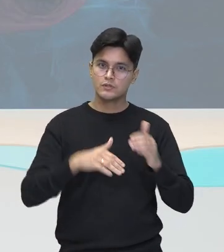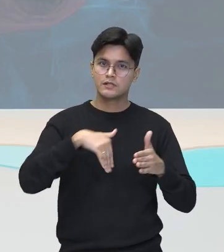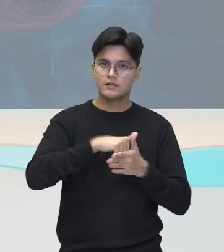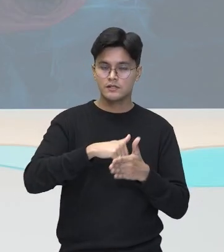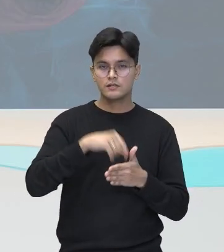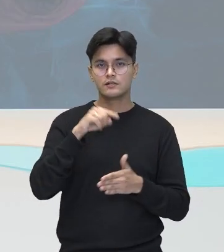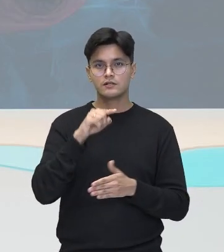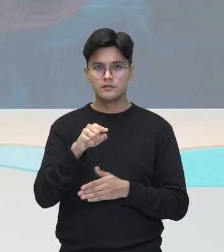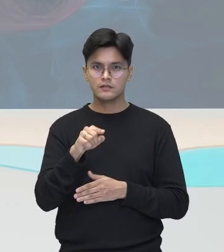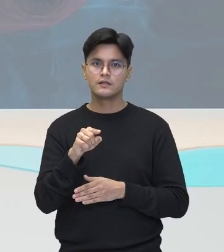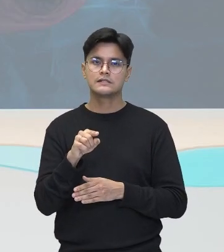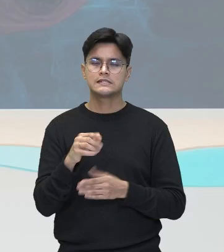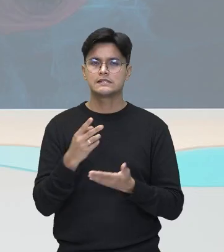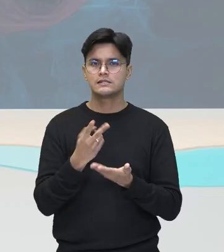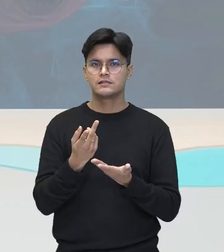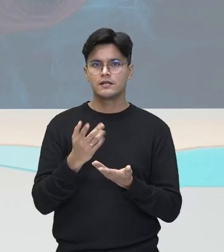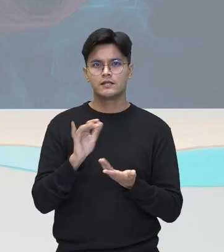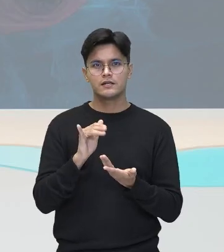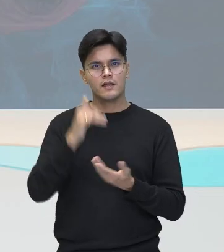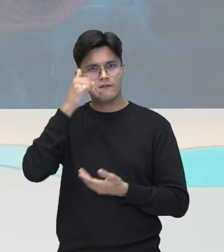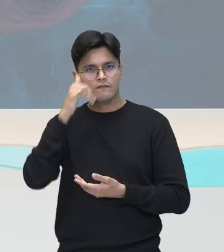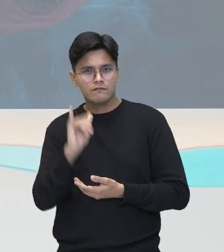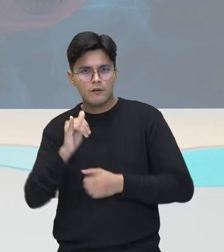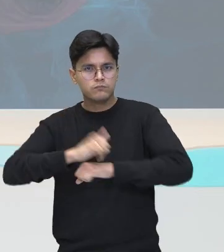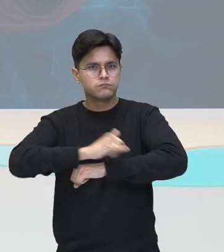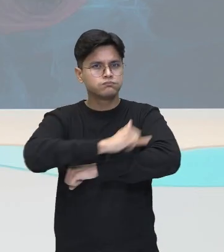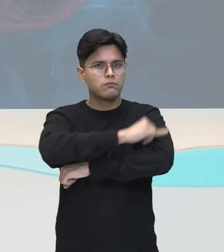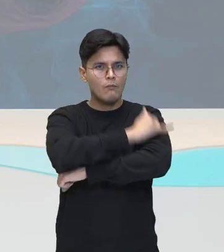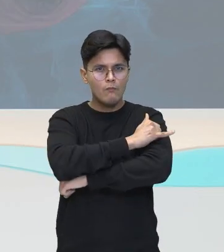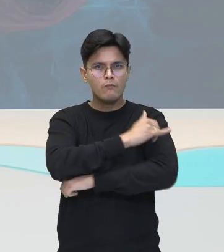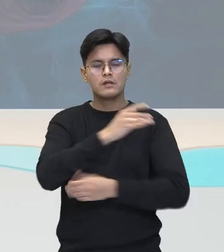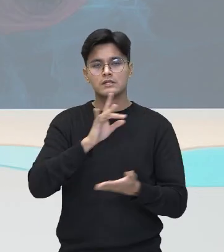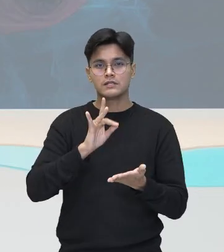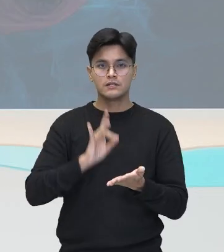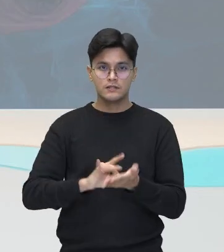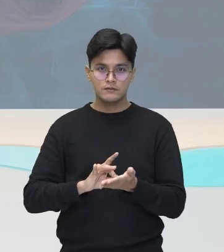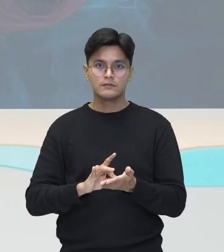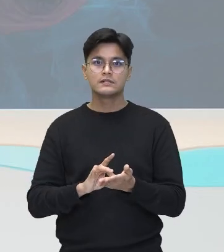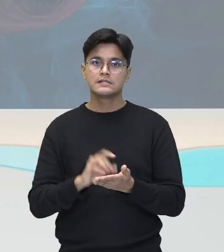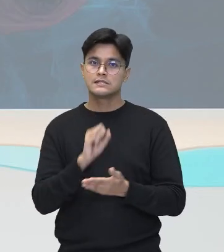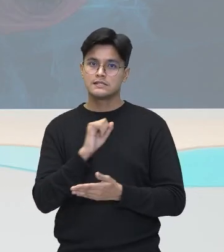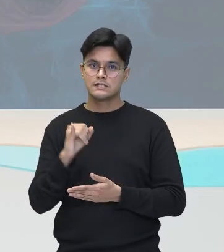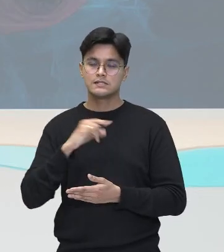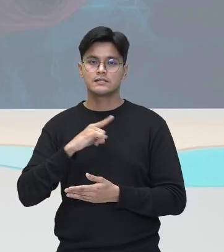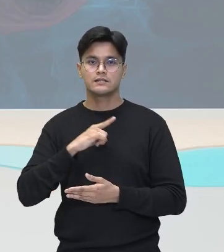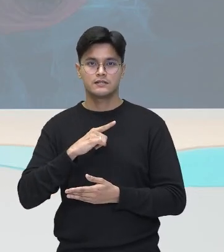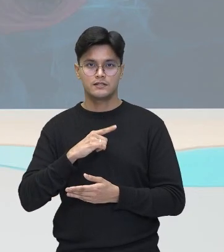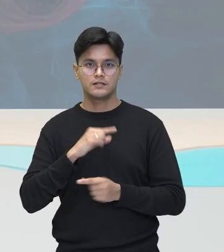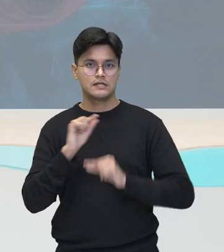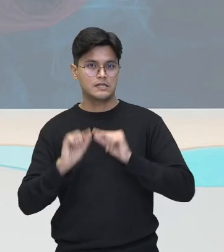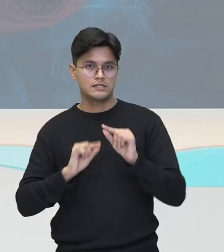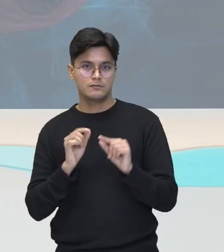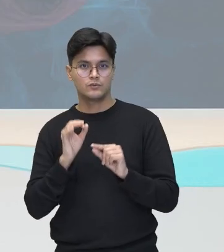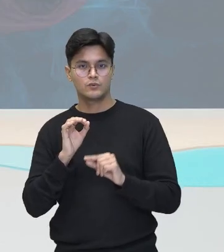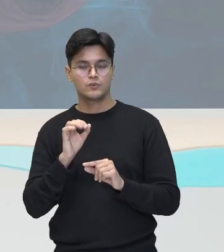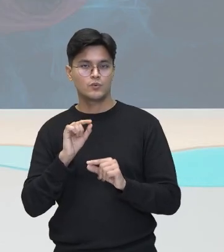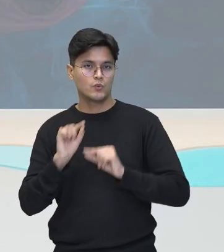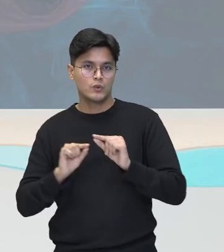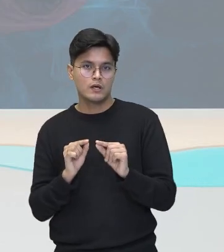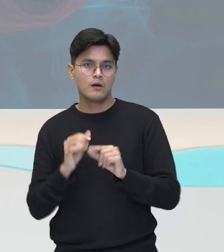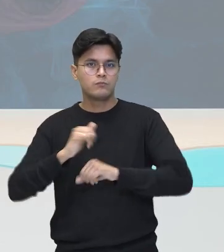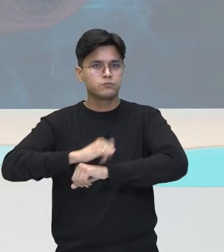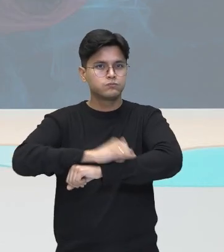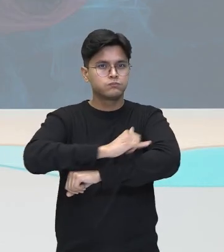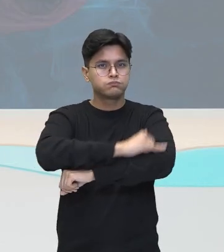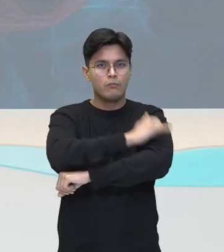emagrecer. Pelo contrário, se você tem um grau de obesidade, né, elevado aí, como nós vimos, do grau 1 para cima, você pode estar